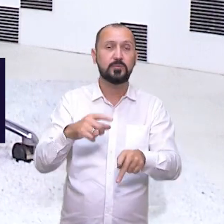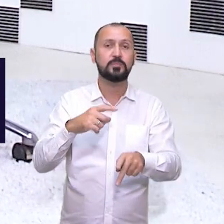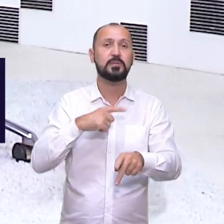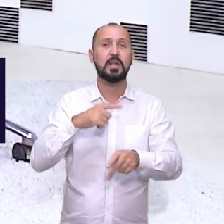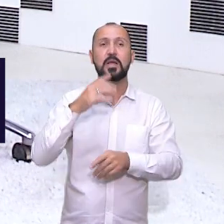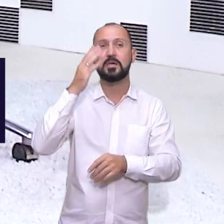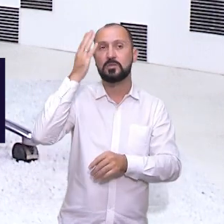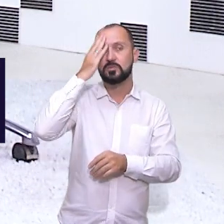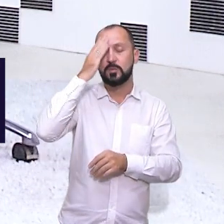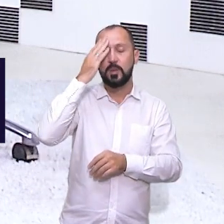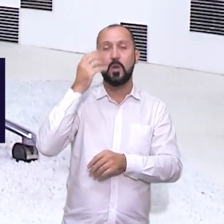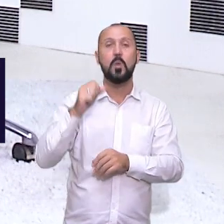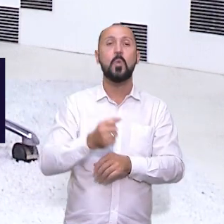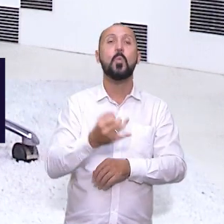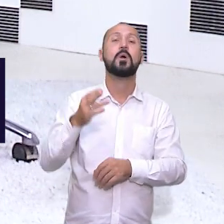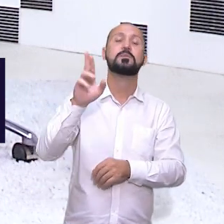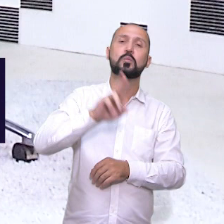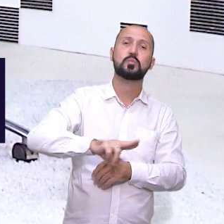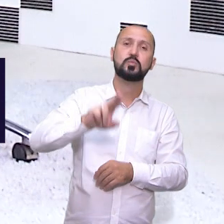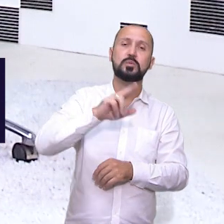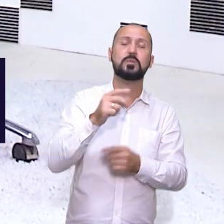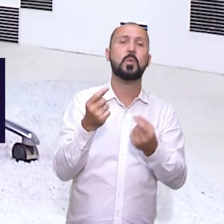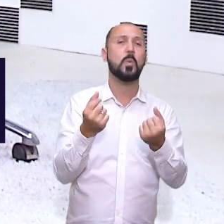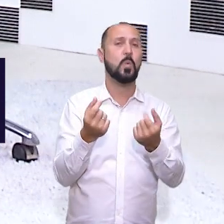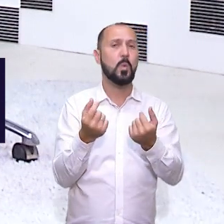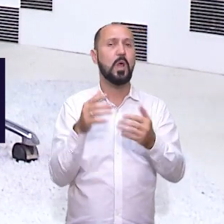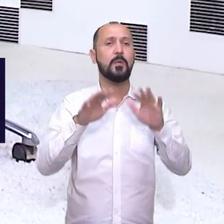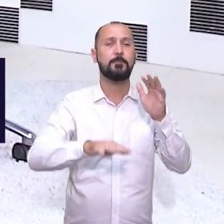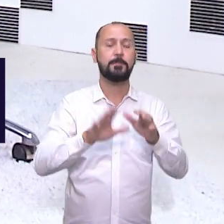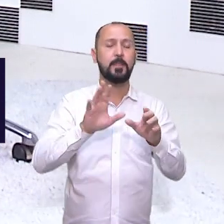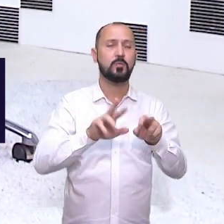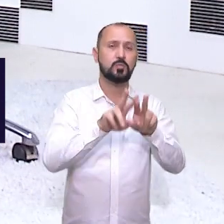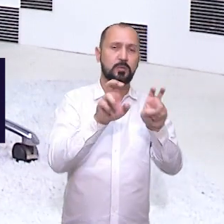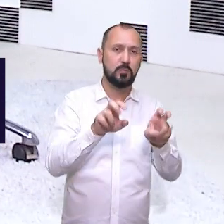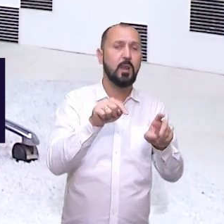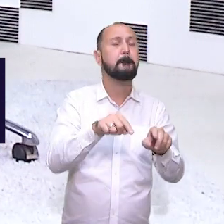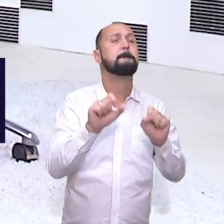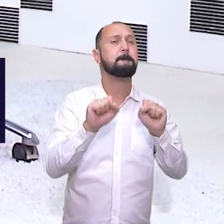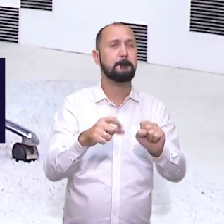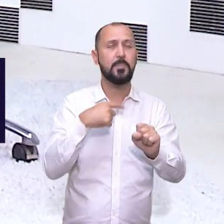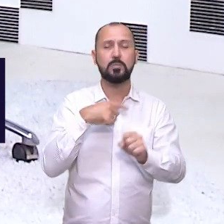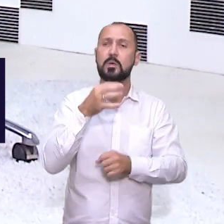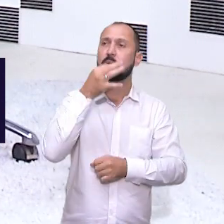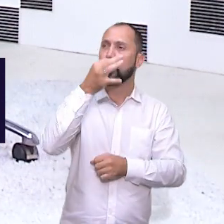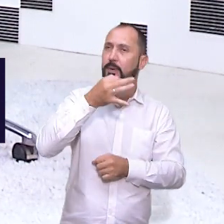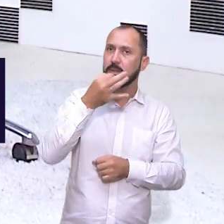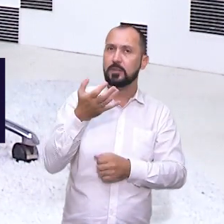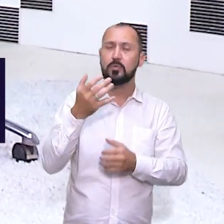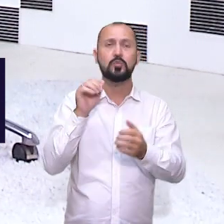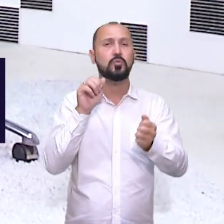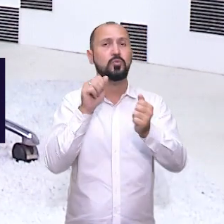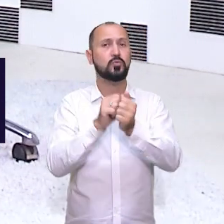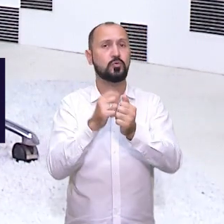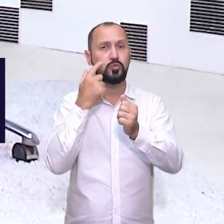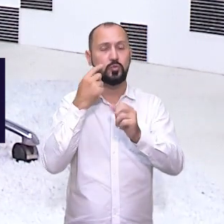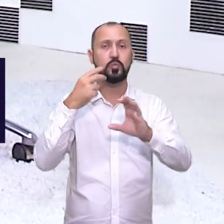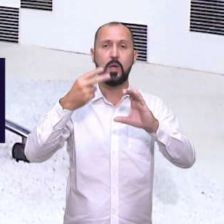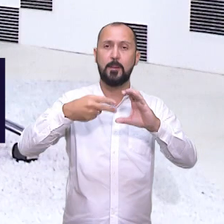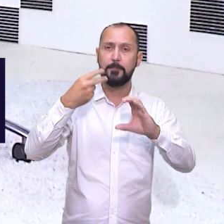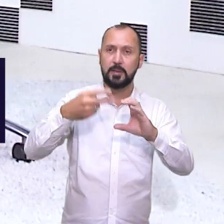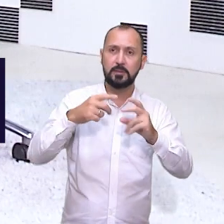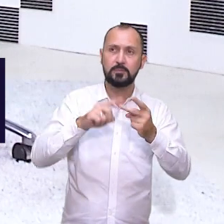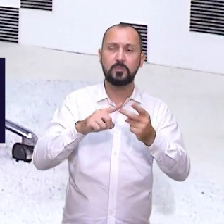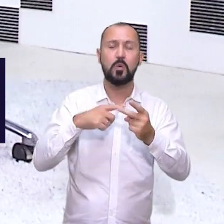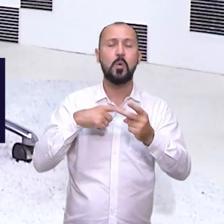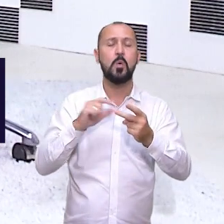a população, a partir do momento que ela souber o quanto que ela está gastando com determinado setor, ela mesma pode estar